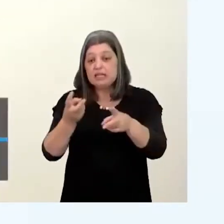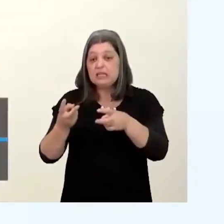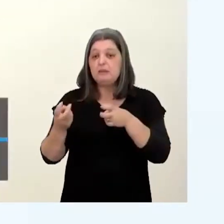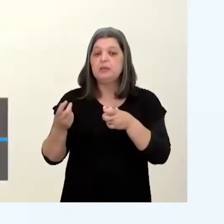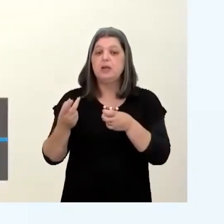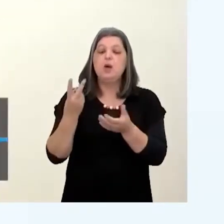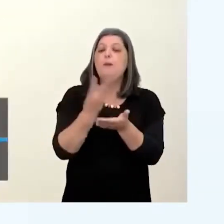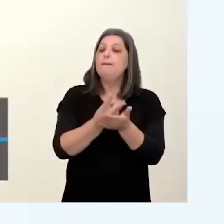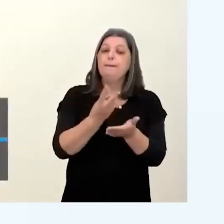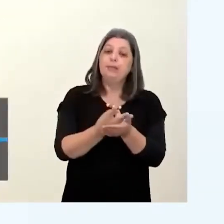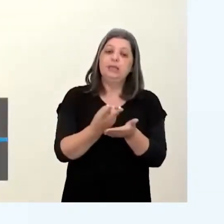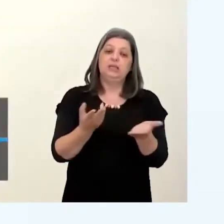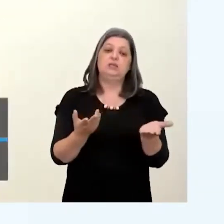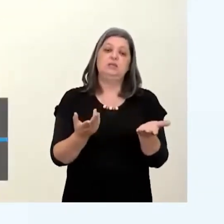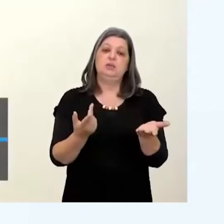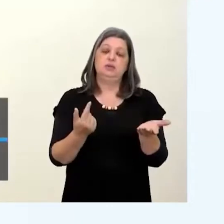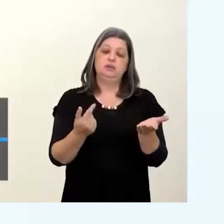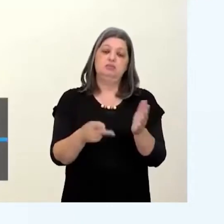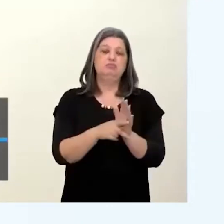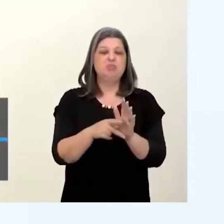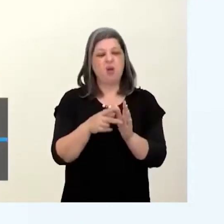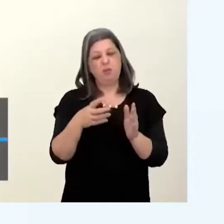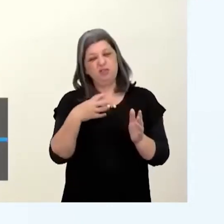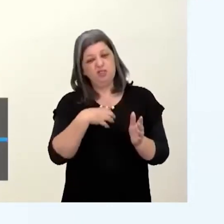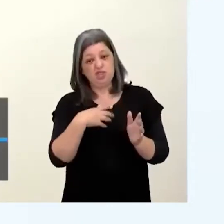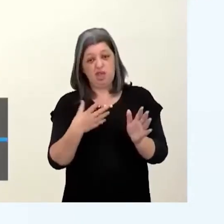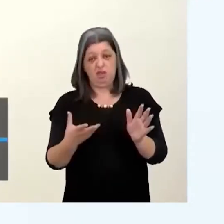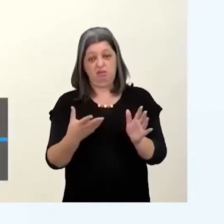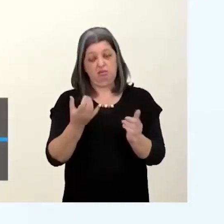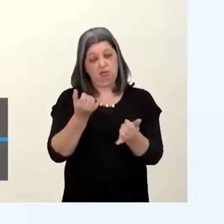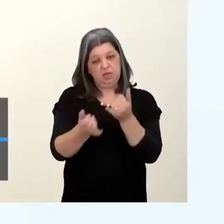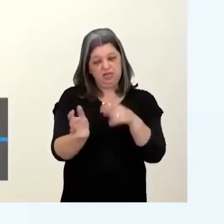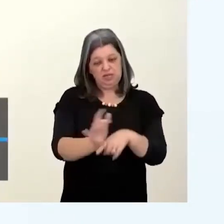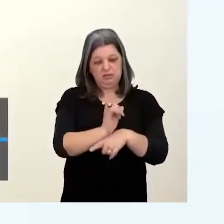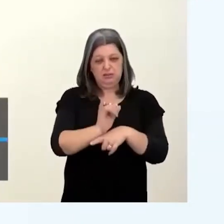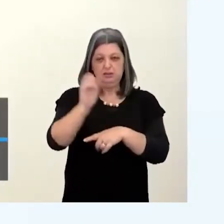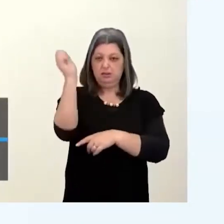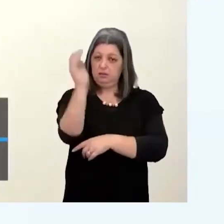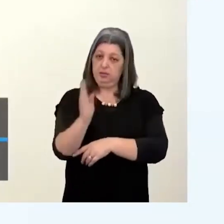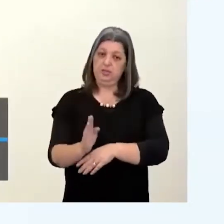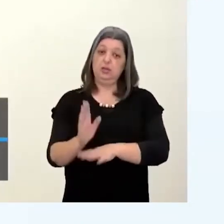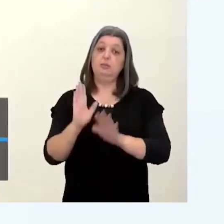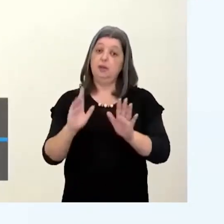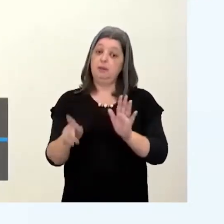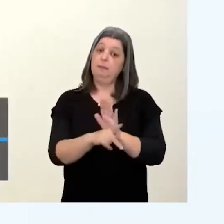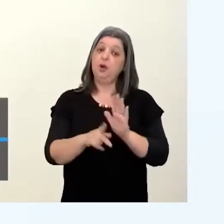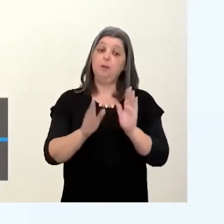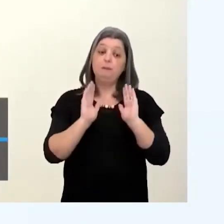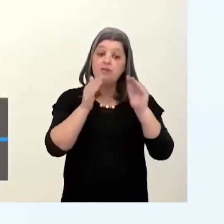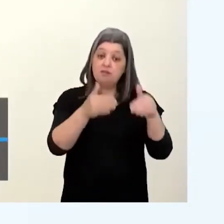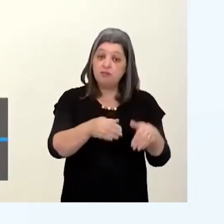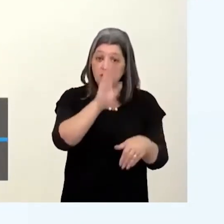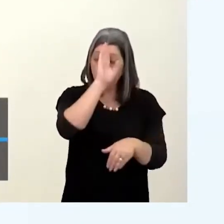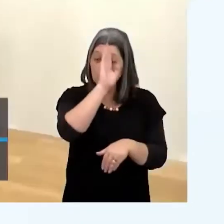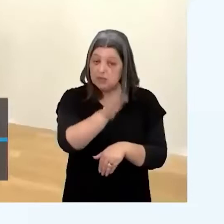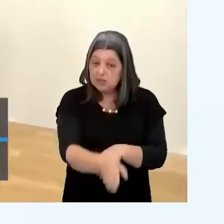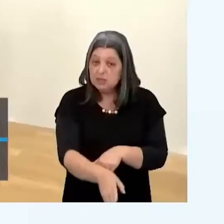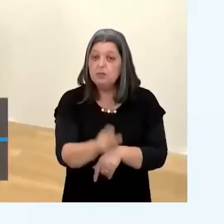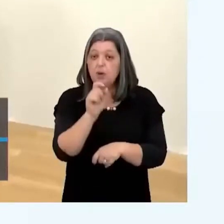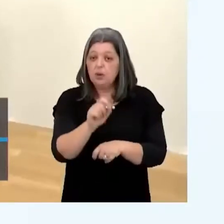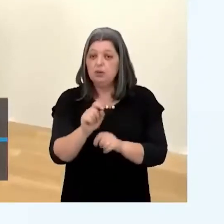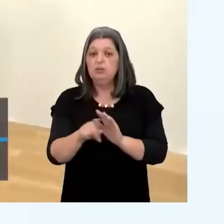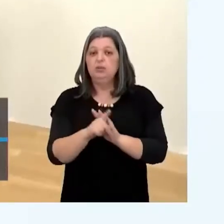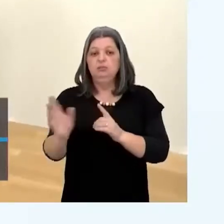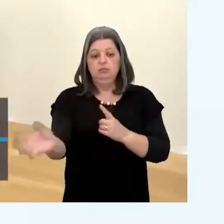tenha dado, né, uma cara abrasileirada, ainda é uma manifestação para a gente perceber o quanto que a gente sofre de